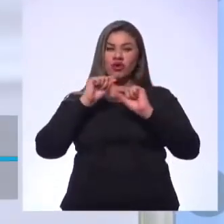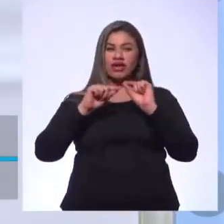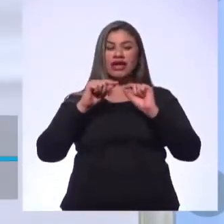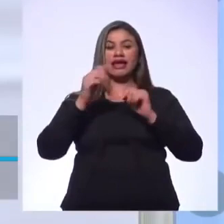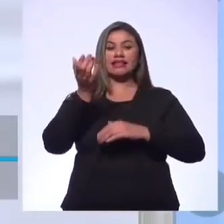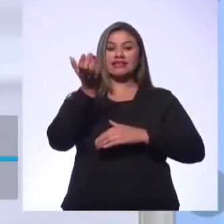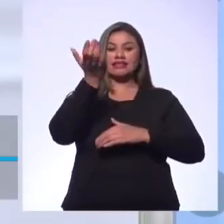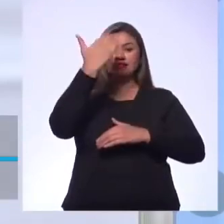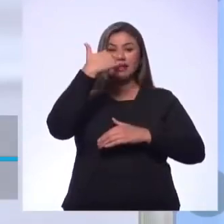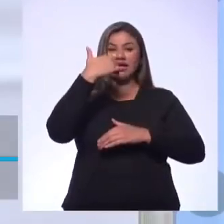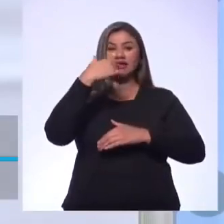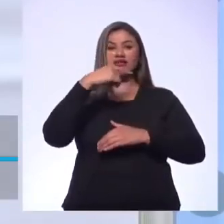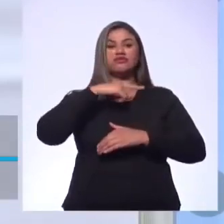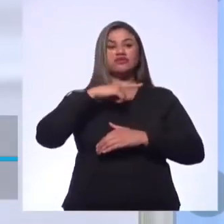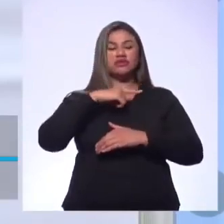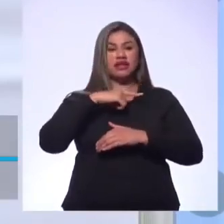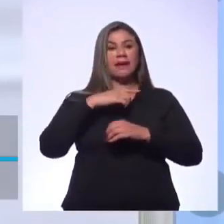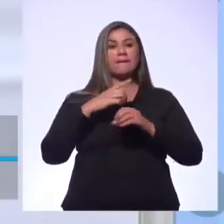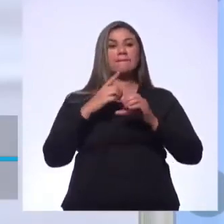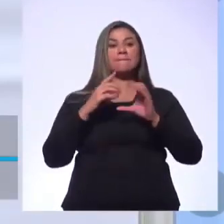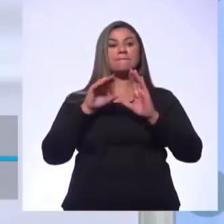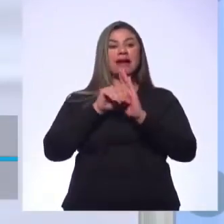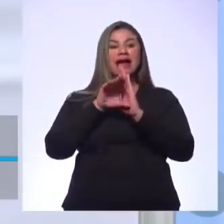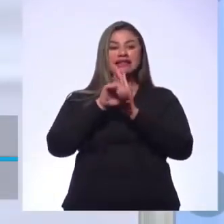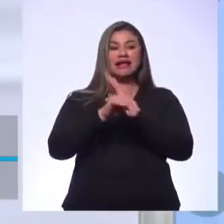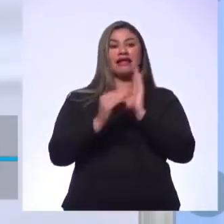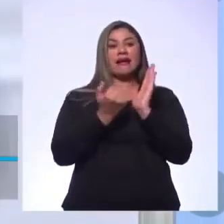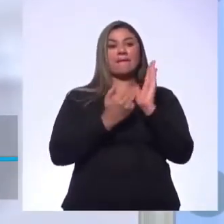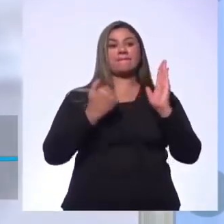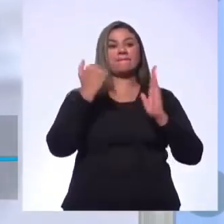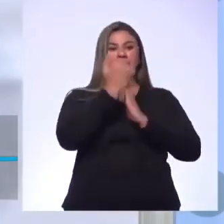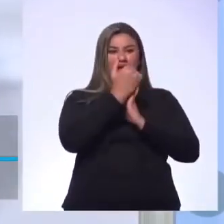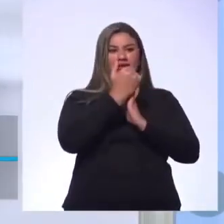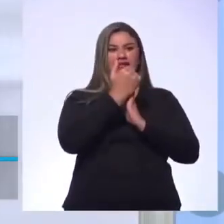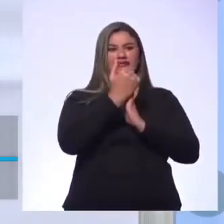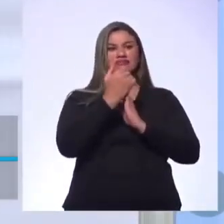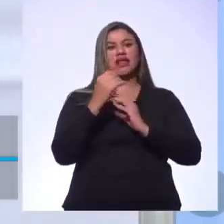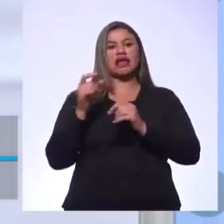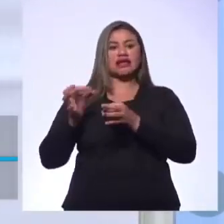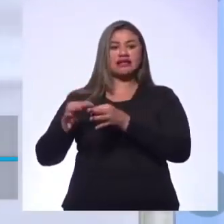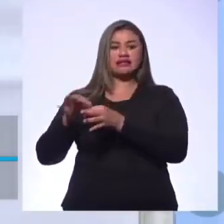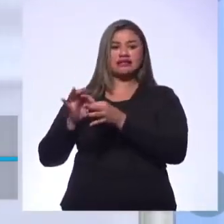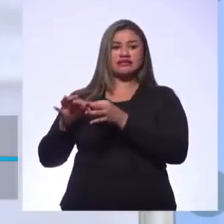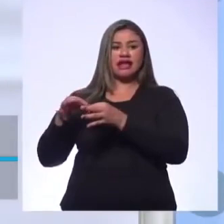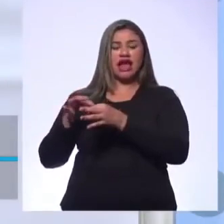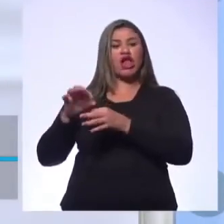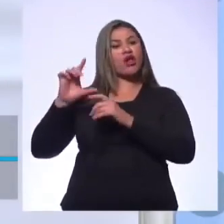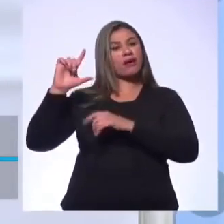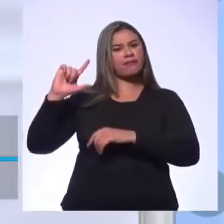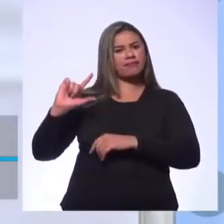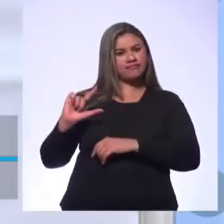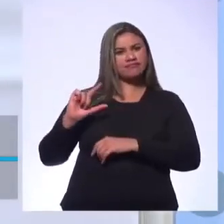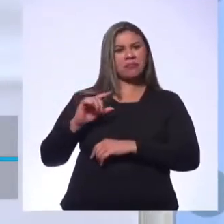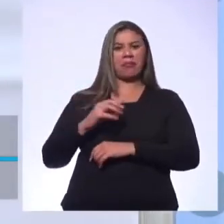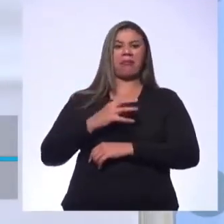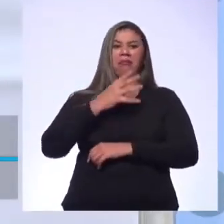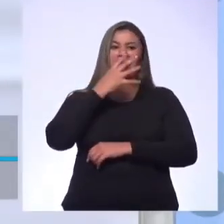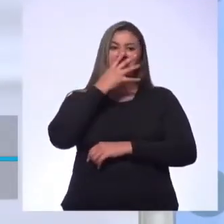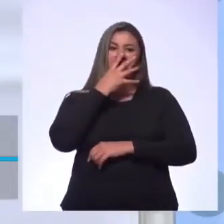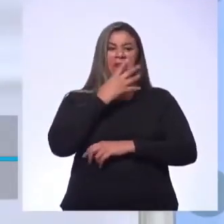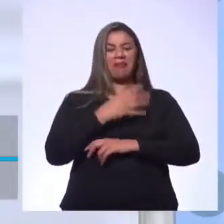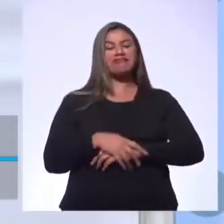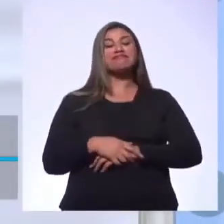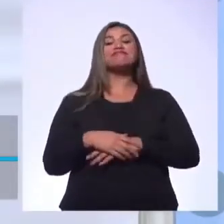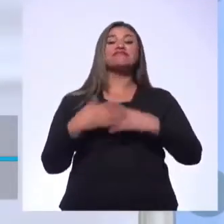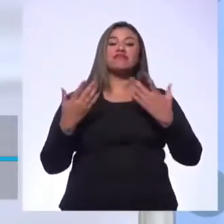corpo do que células do próprio corpo. Tá bom? Bom, mas eu quero saber, já que o tema hoje é doença, não vamos pensar